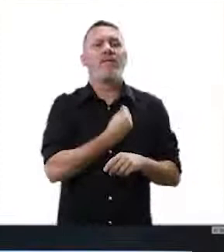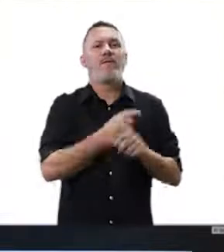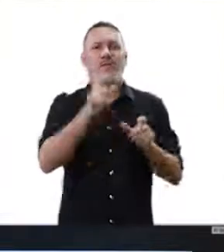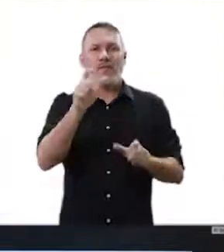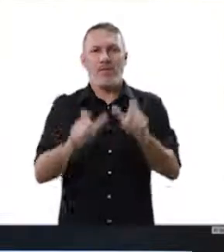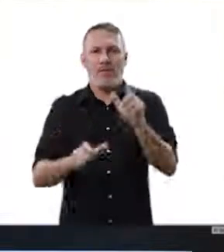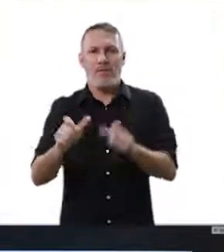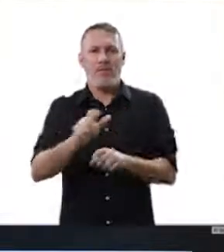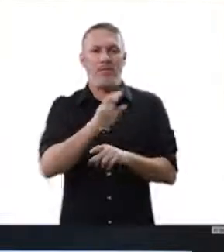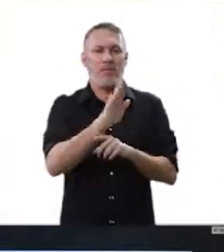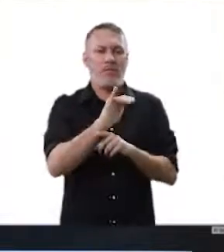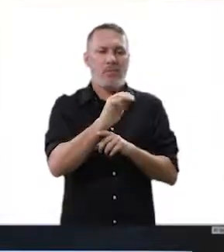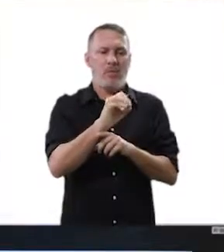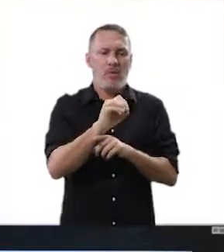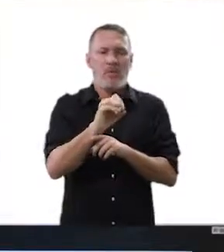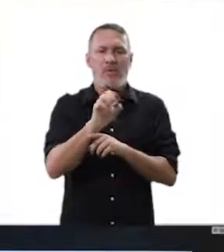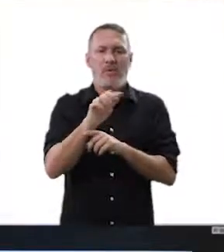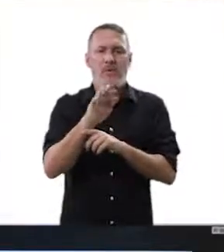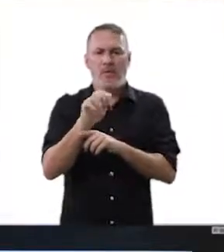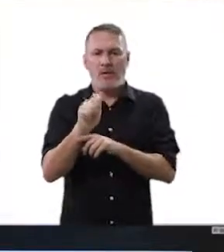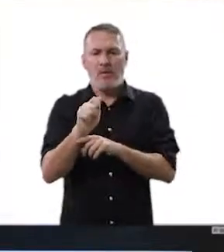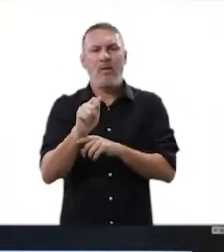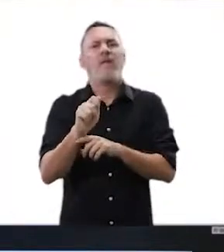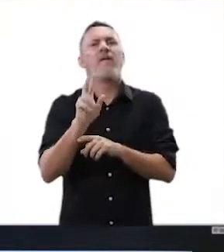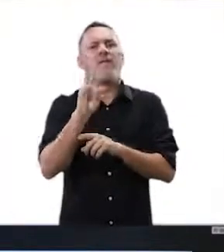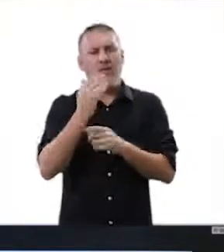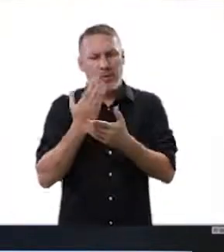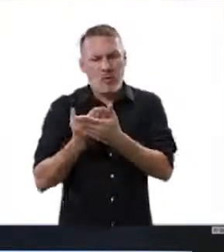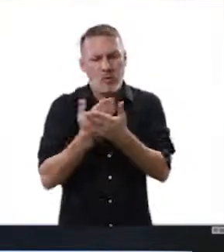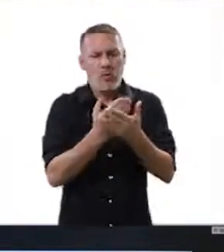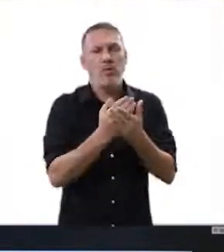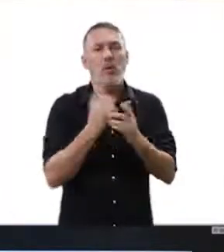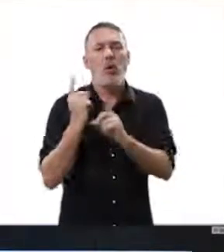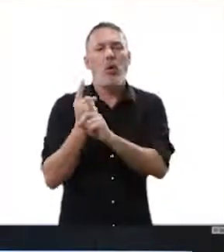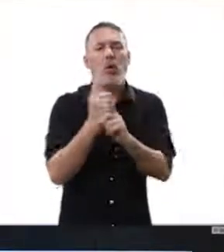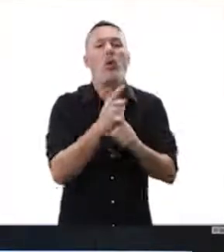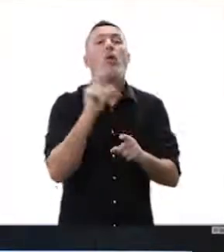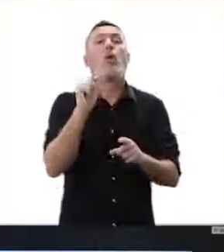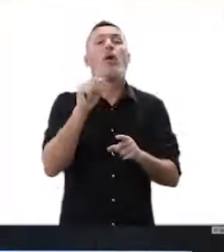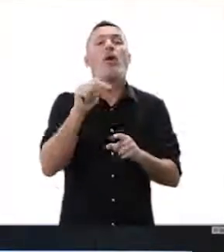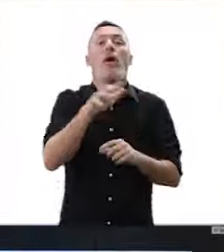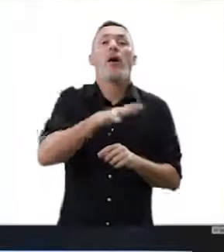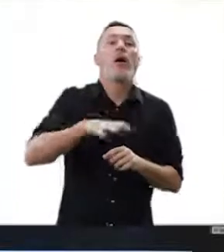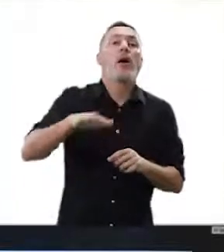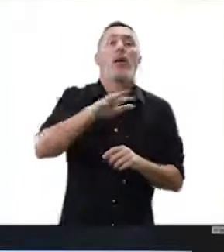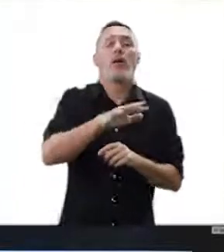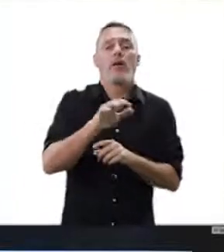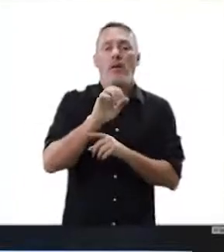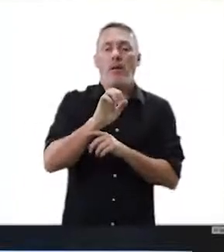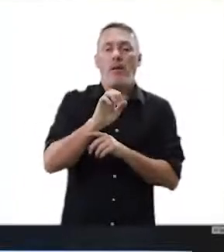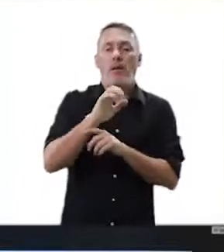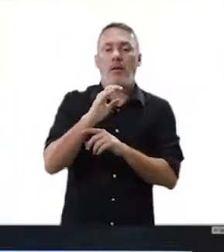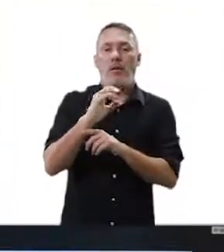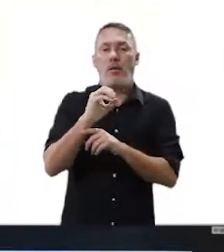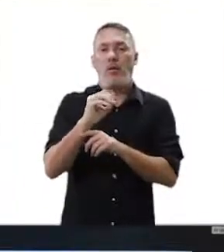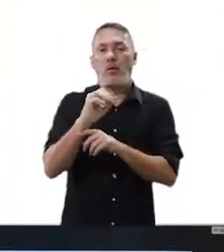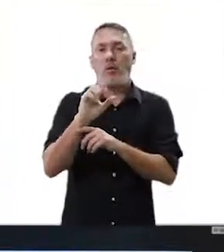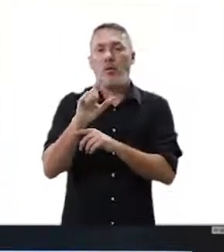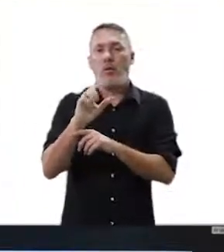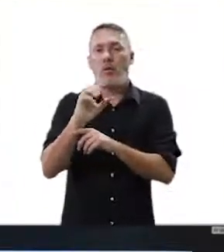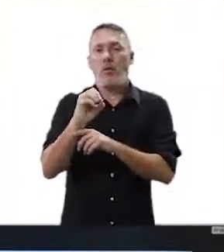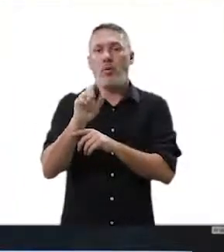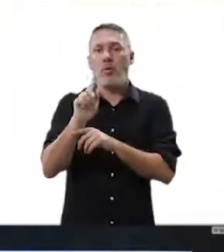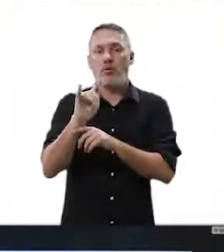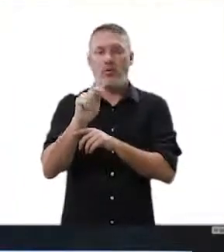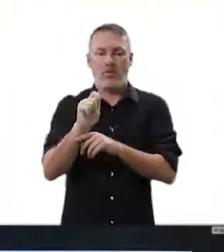a interação entre eles em ecologia, que a gente vai ver nas nossas aulas seguintes, ok? Então vamos lá.